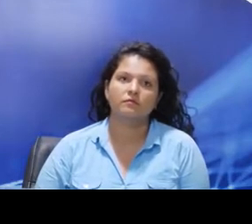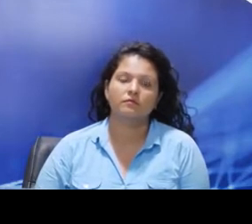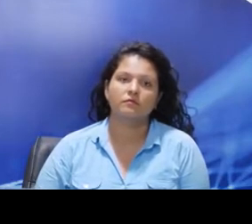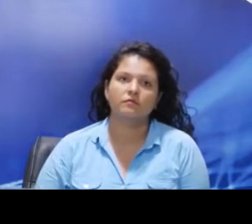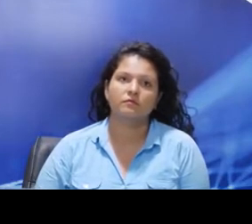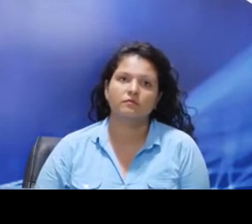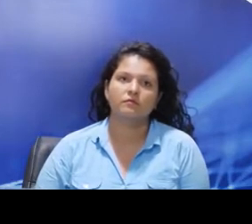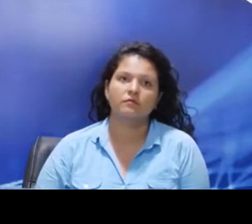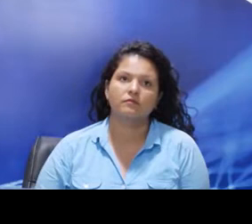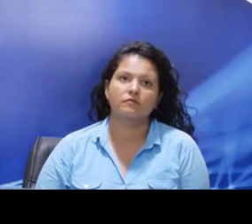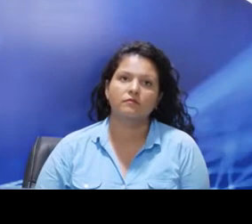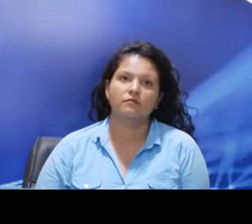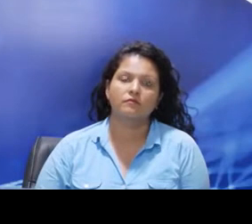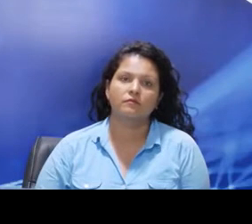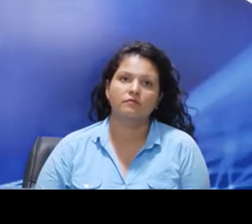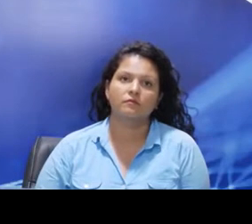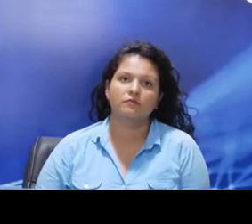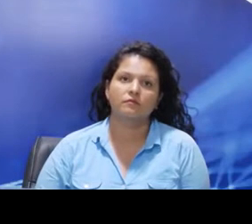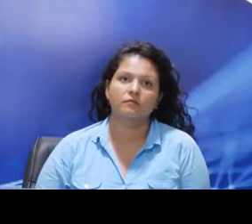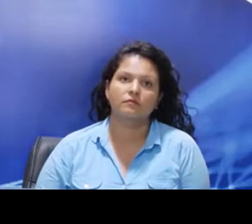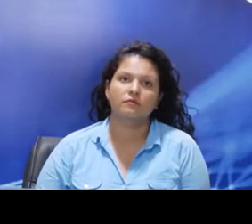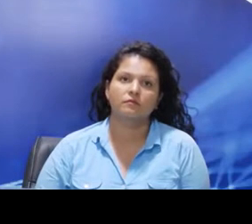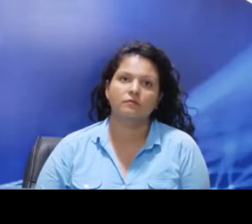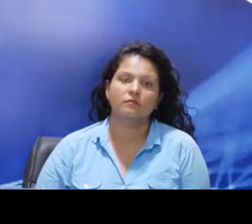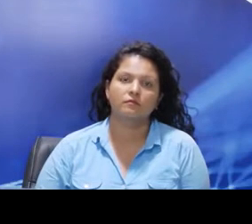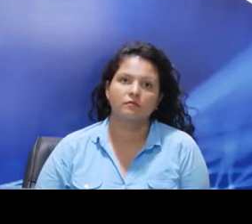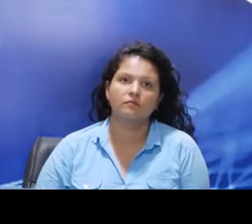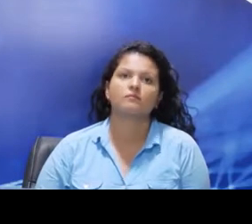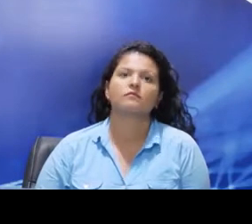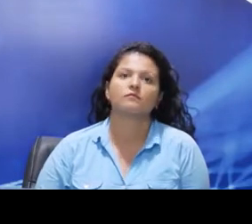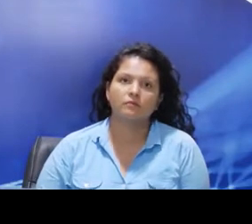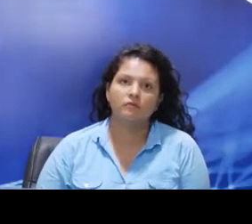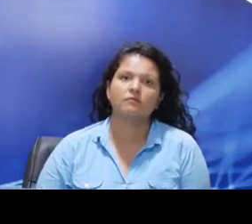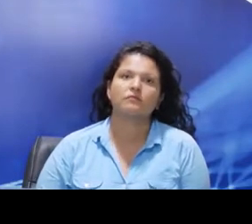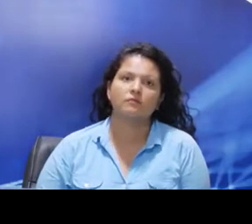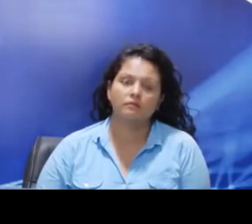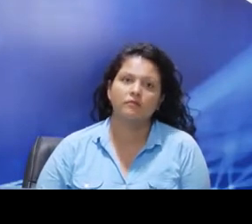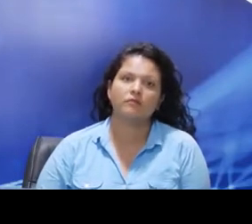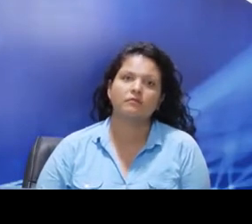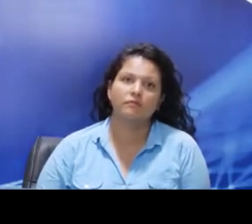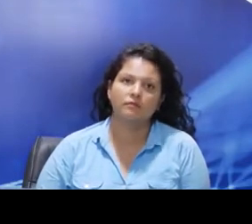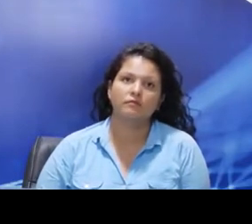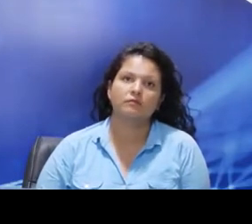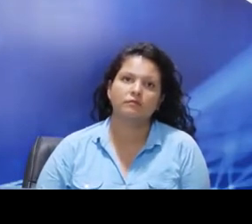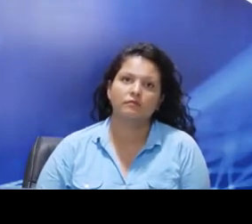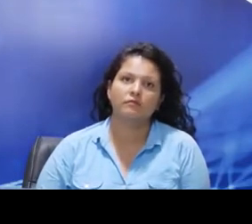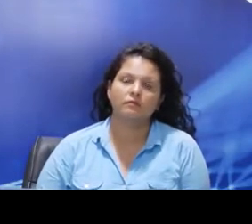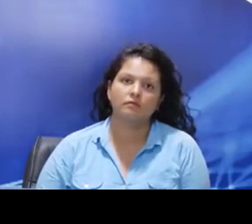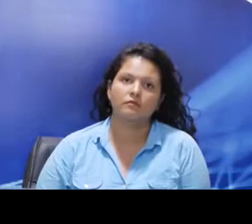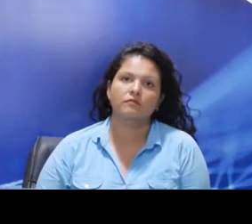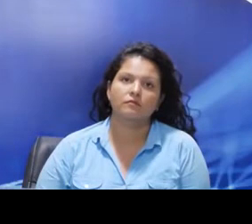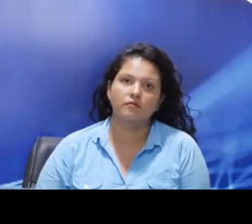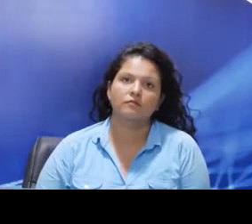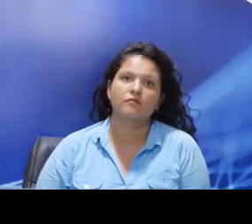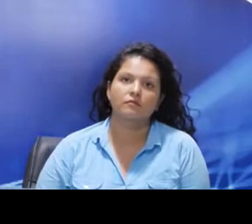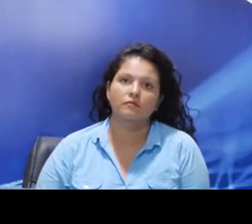assim, você pegar um rato, se ele quiser, né, meter o dente ali e começar a roer, ele vai conseguir, né?